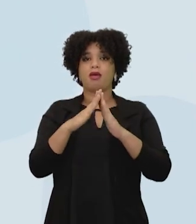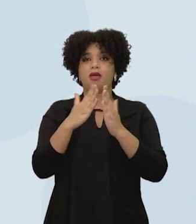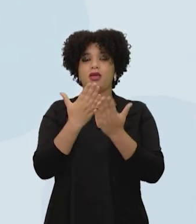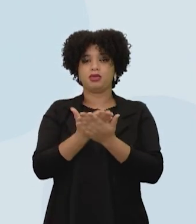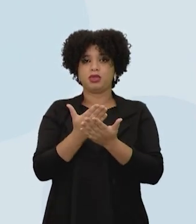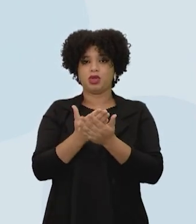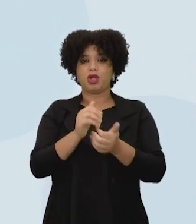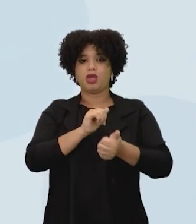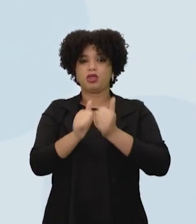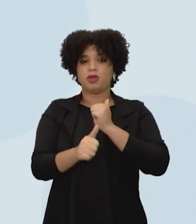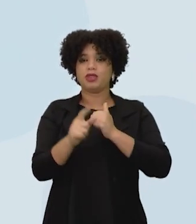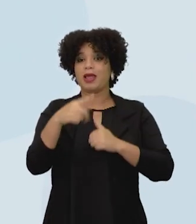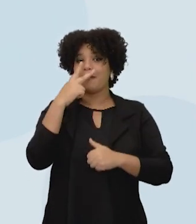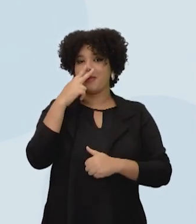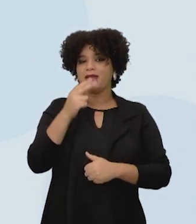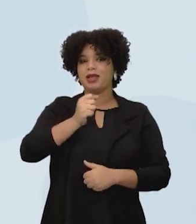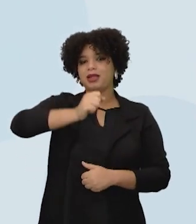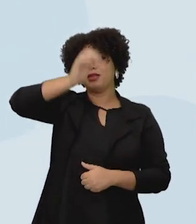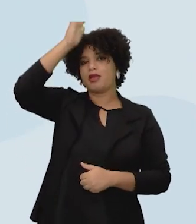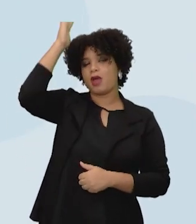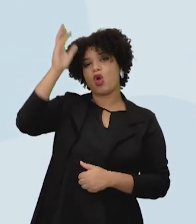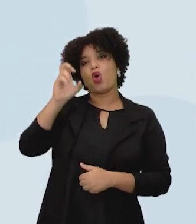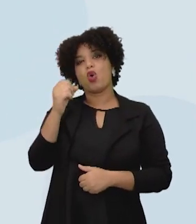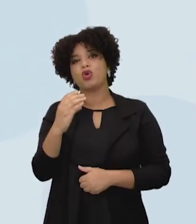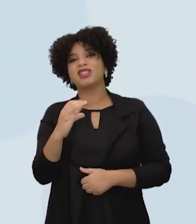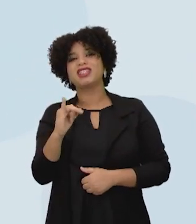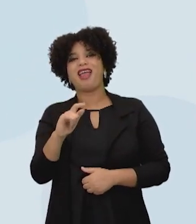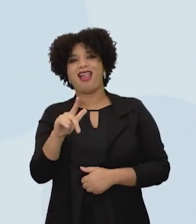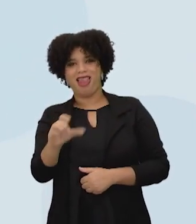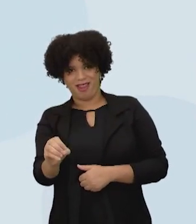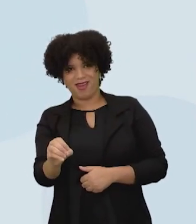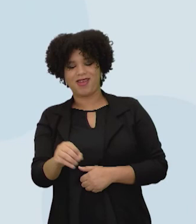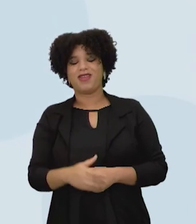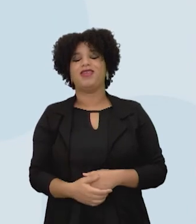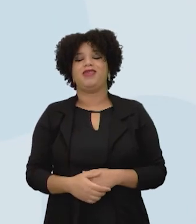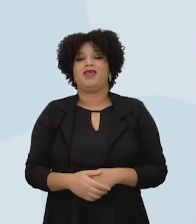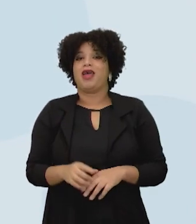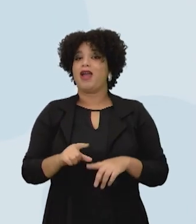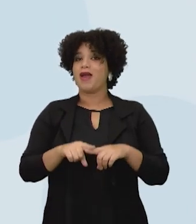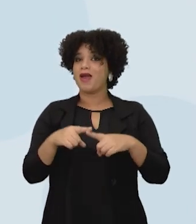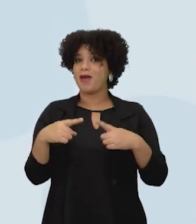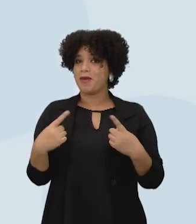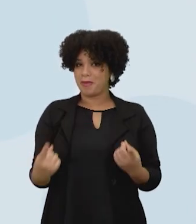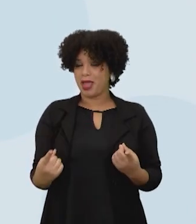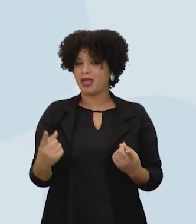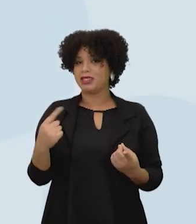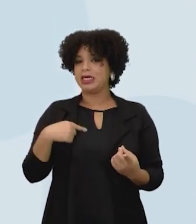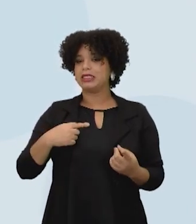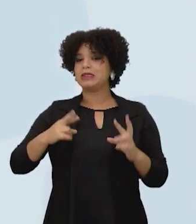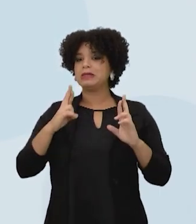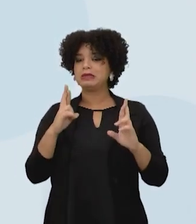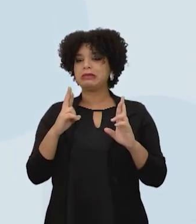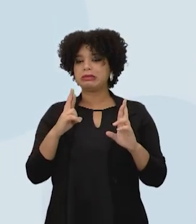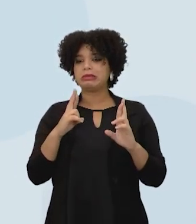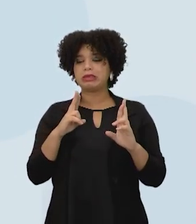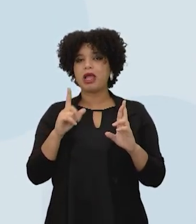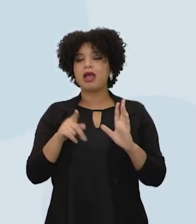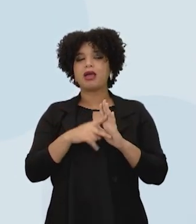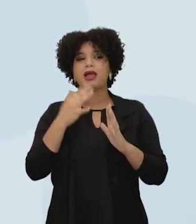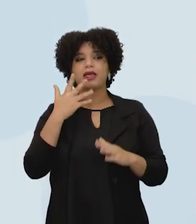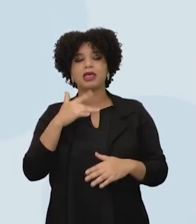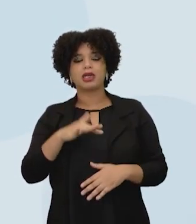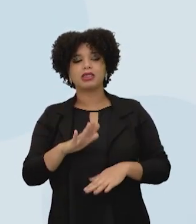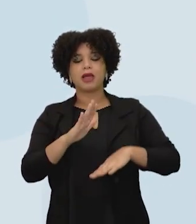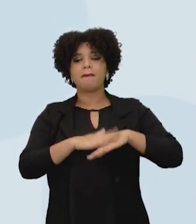tornem o novo Neymar ou Cielo. Mas o professor alerta que o excesso de expectativas atrapalha muito a aderência de uma criança à prática